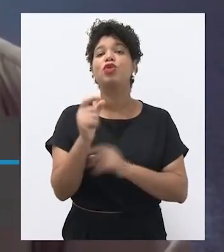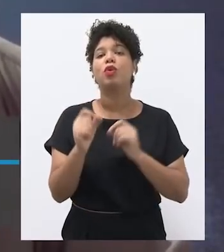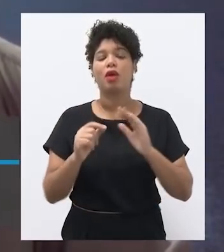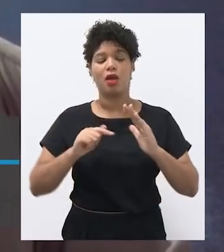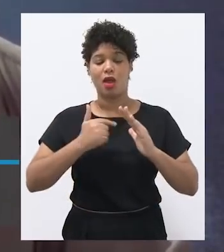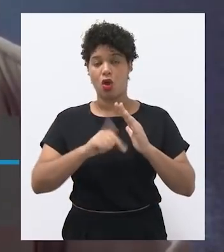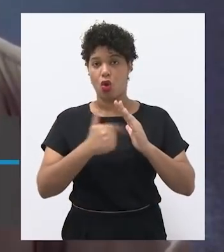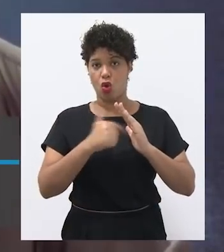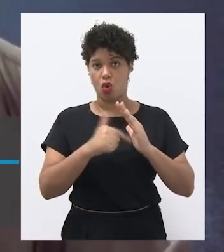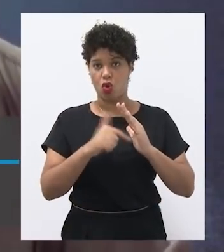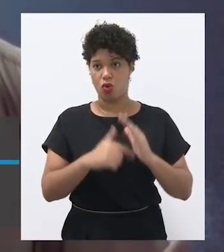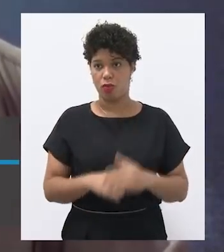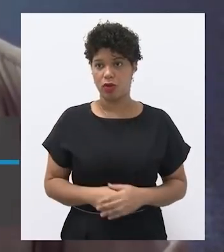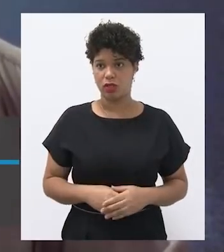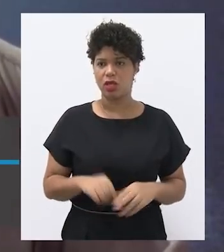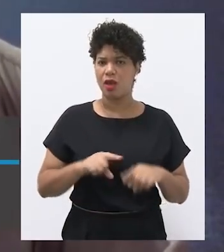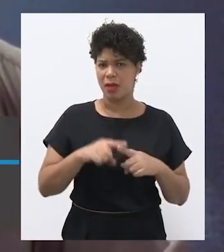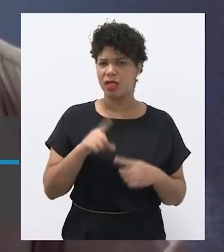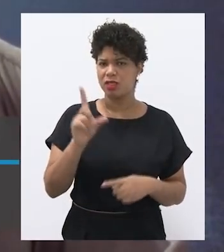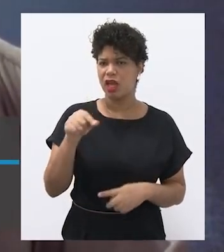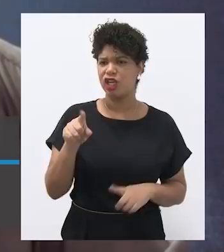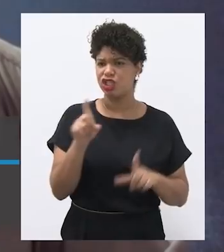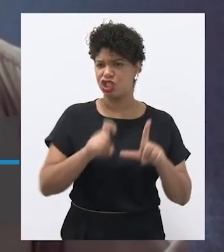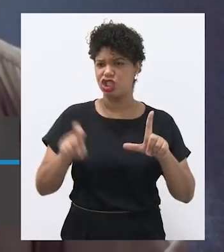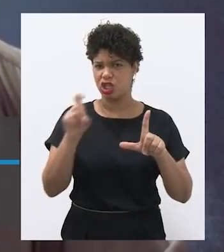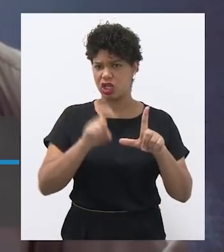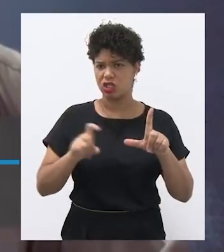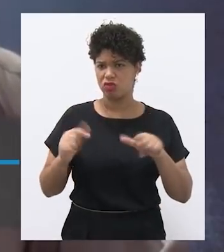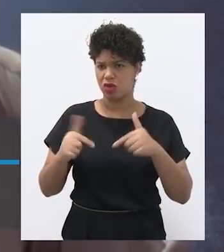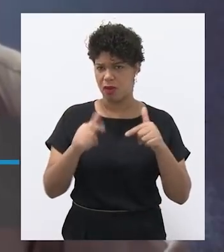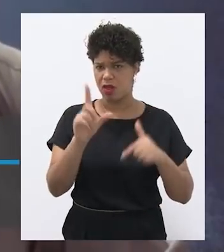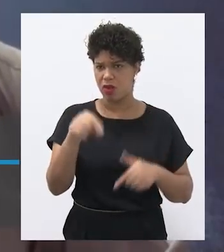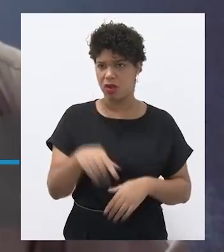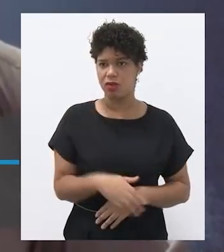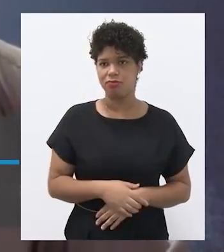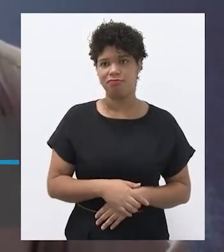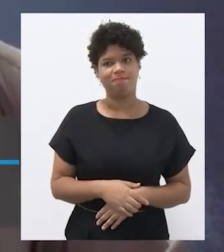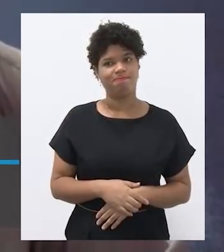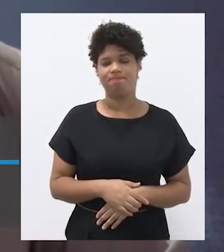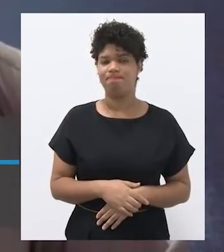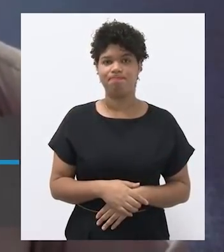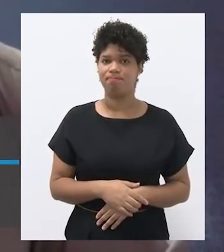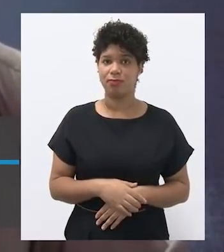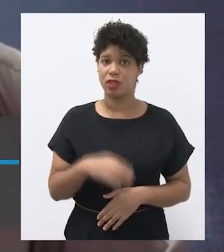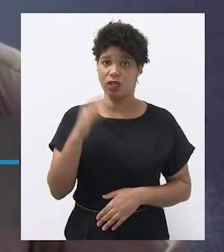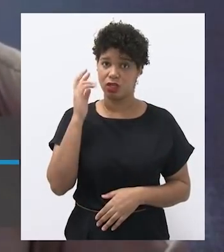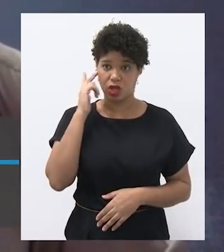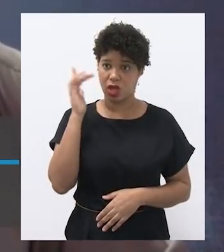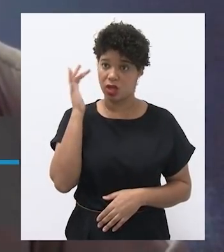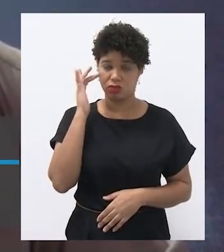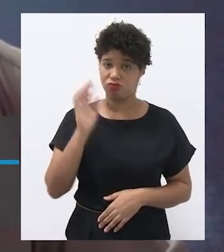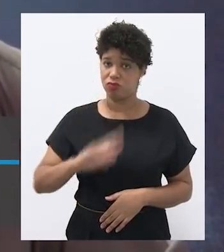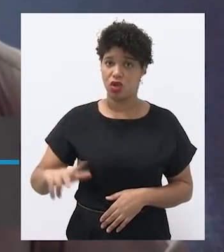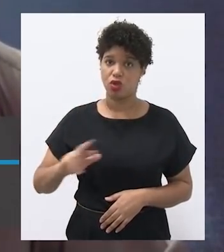Isso significa digitalização do trabalho? Para mim, não. Eu não acho que essa seja a grande